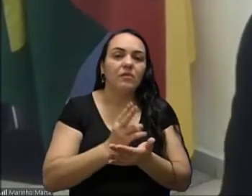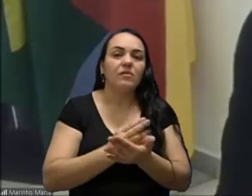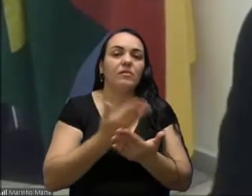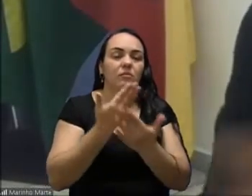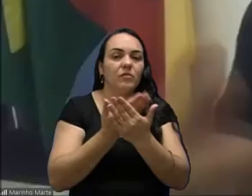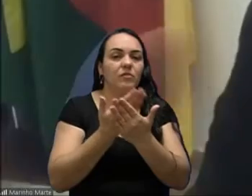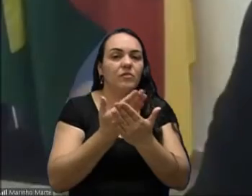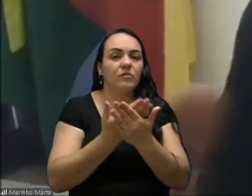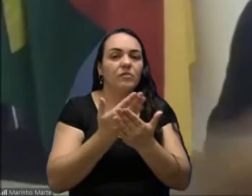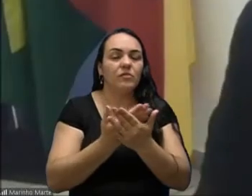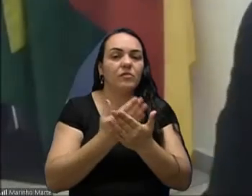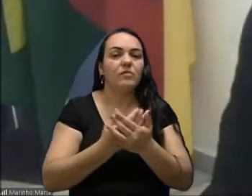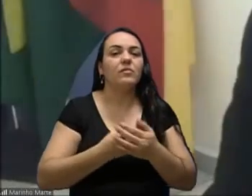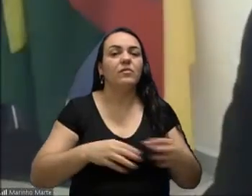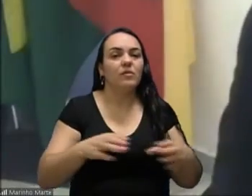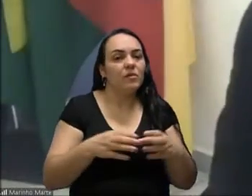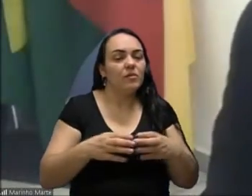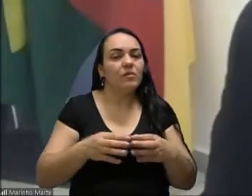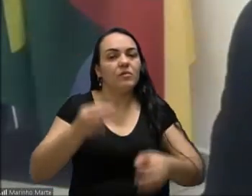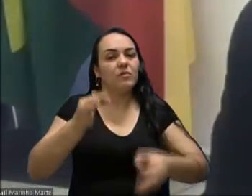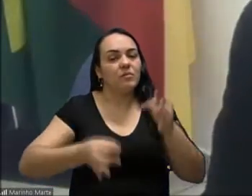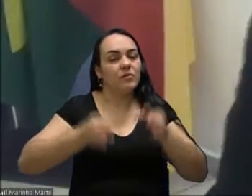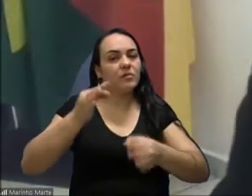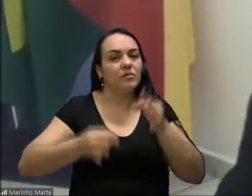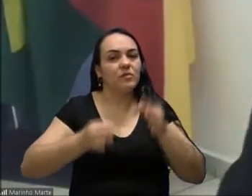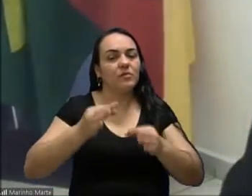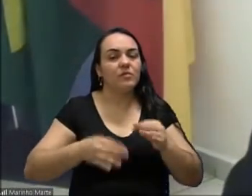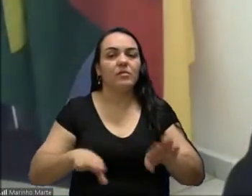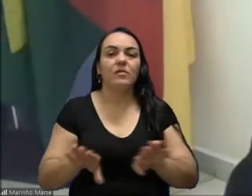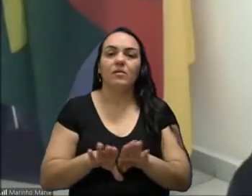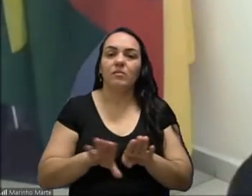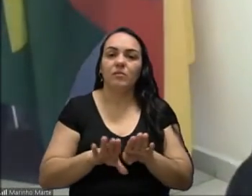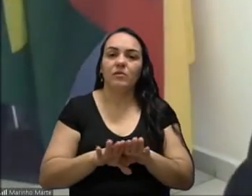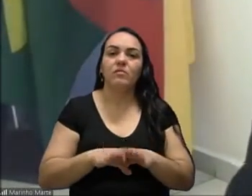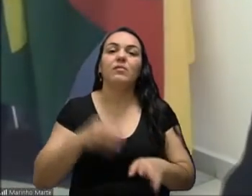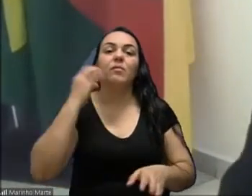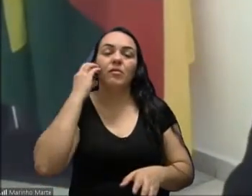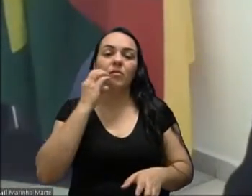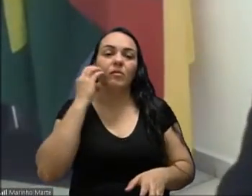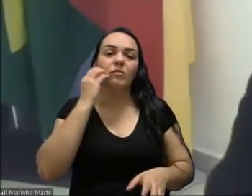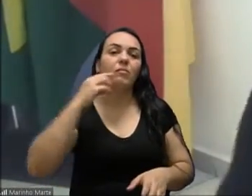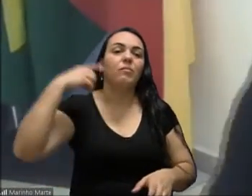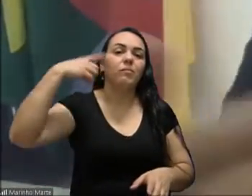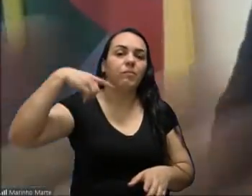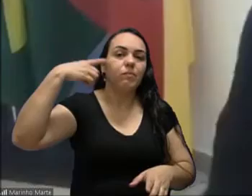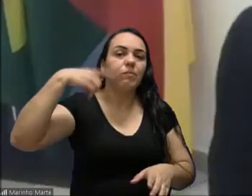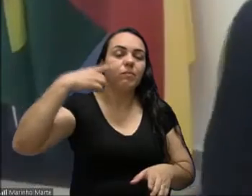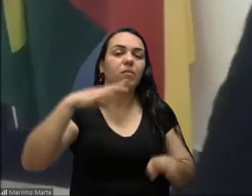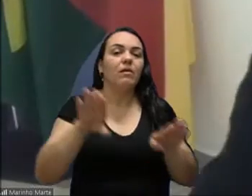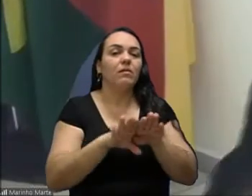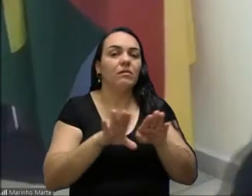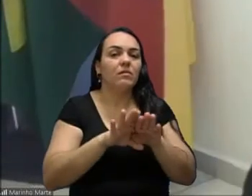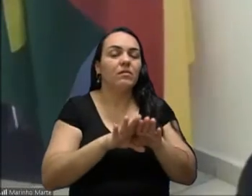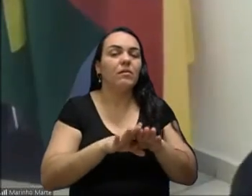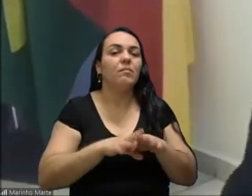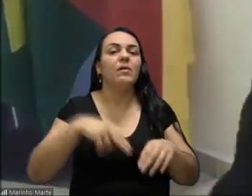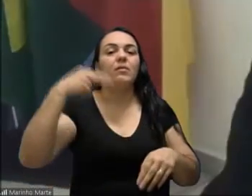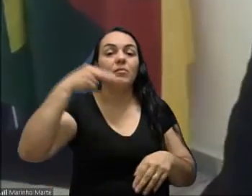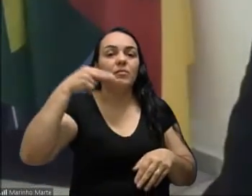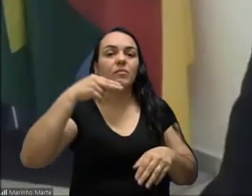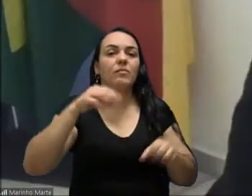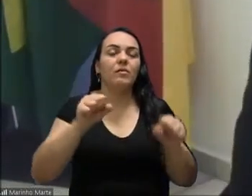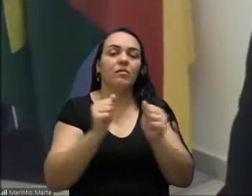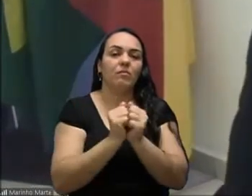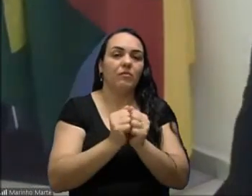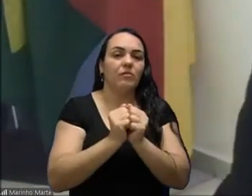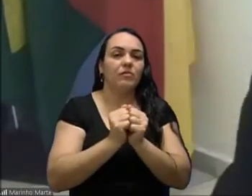jurídica e agora o nosso vereador Anselmo Augusto que é advogado também e o outro Anselmo Rolim agora